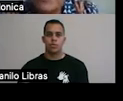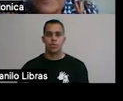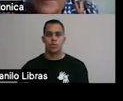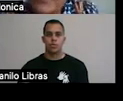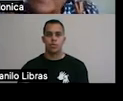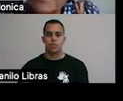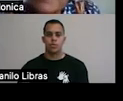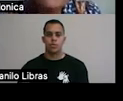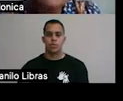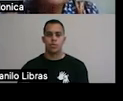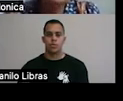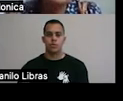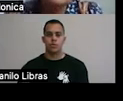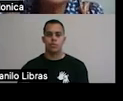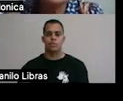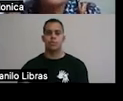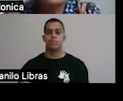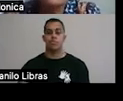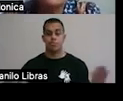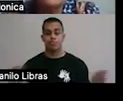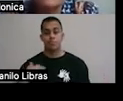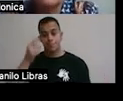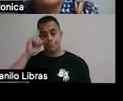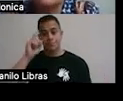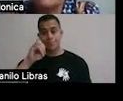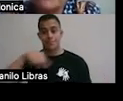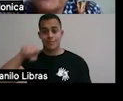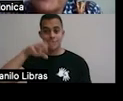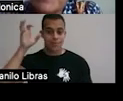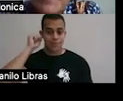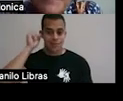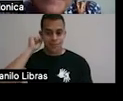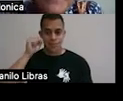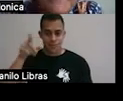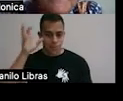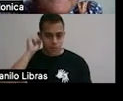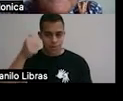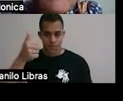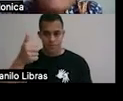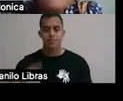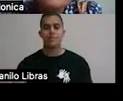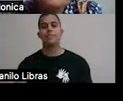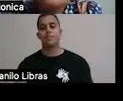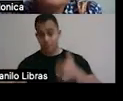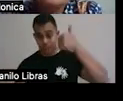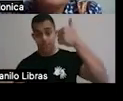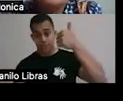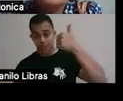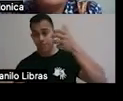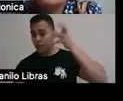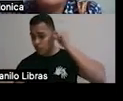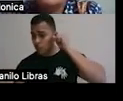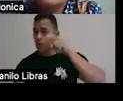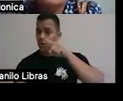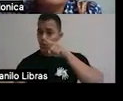Bom, agora acabei sem saber se vocês estavam escutando. Estão me escutando? A gente te escuta, mas o vídeo tava